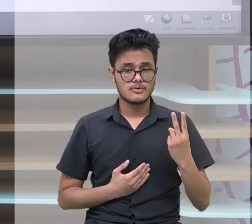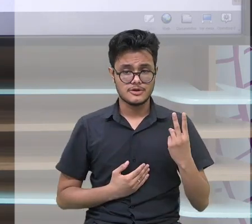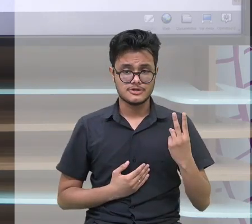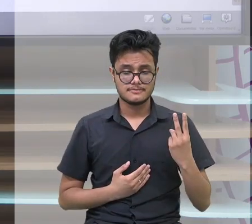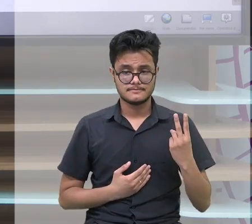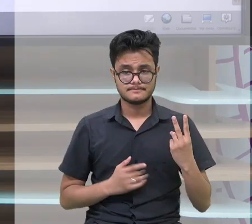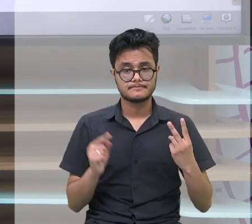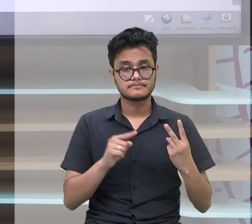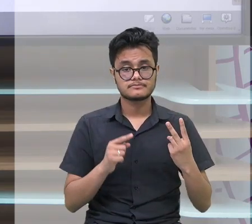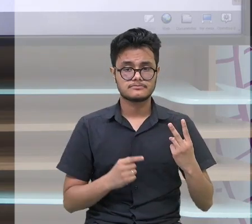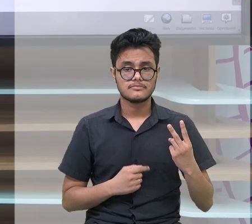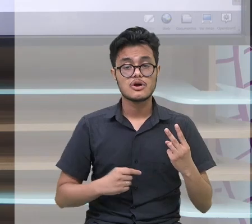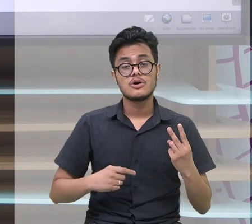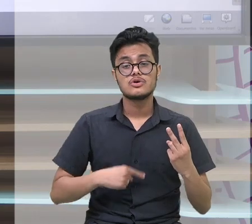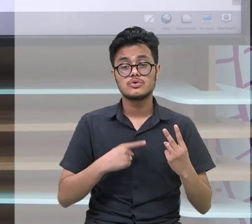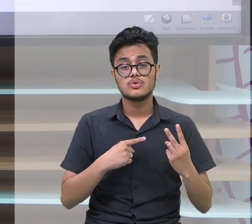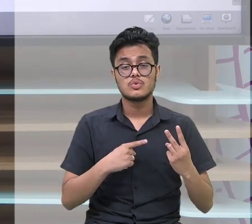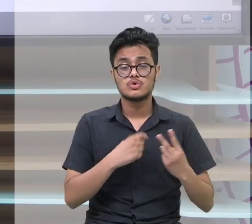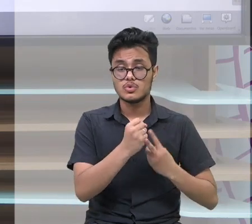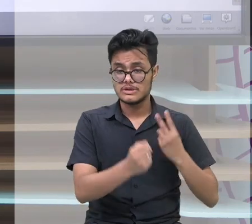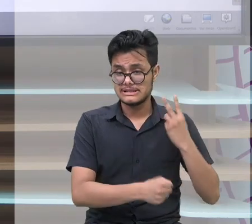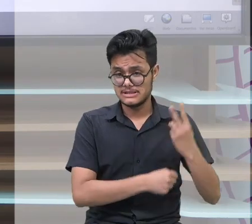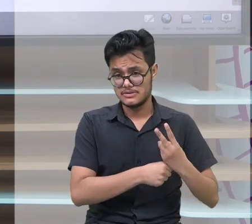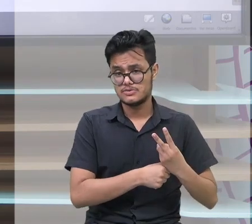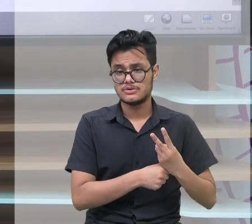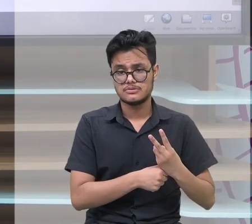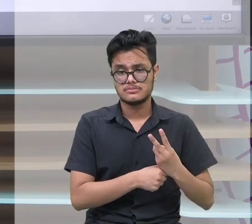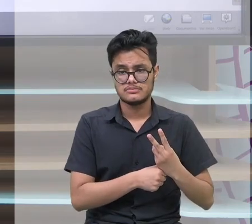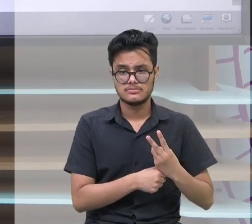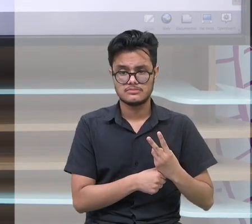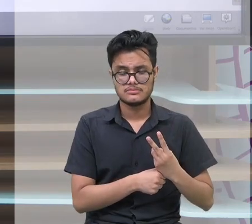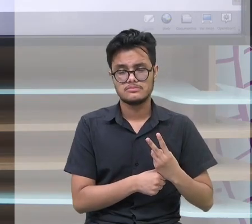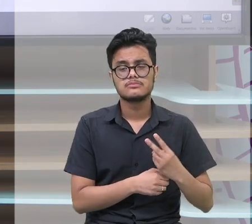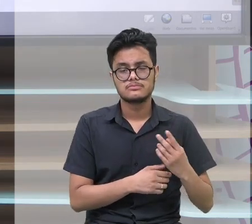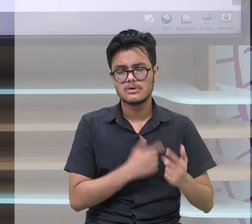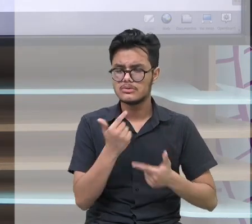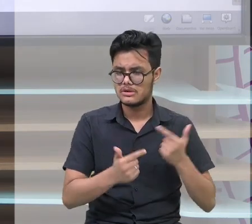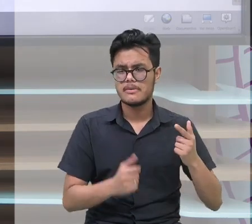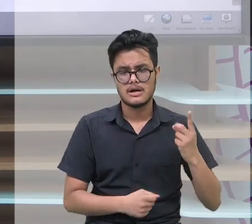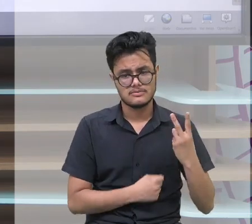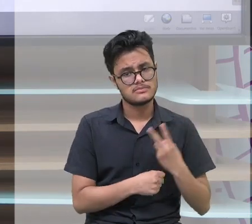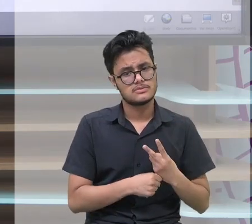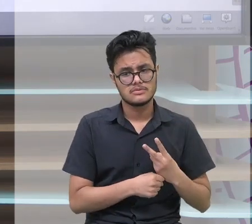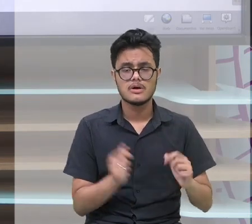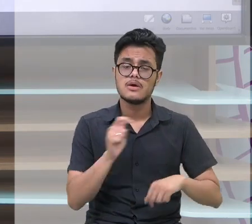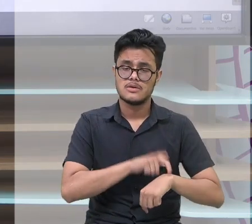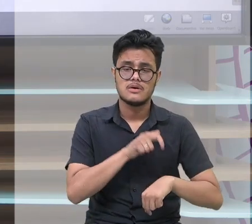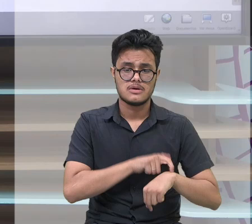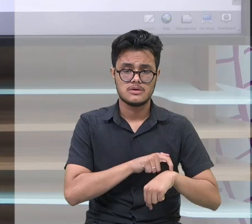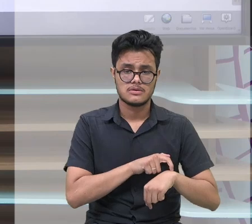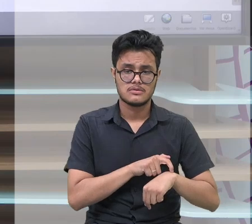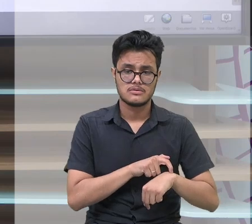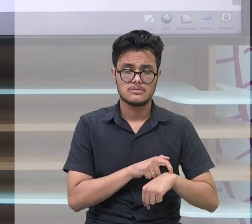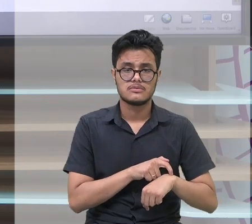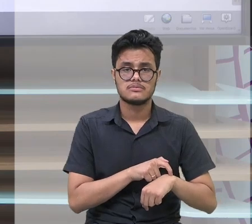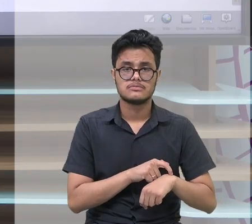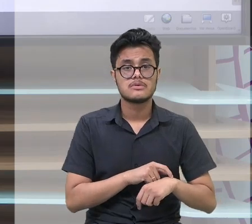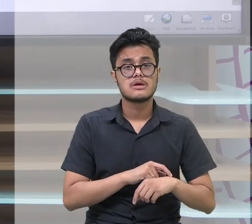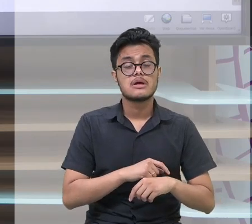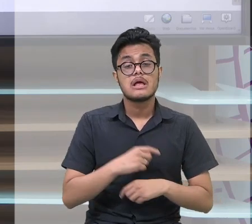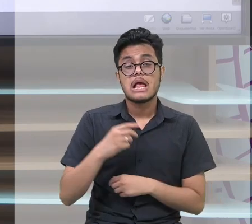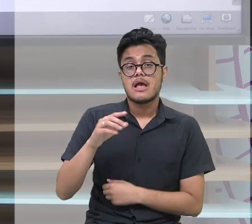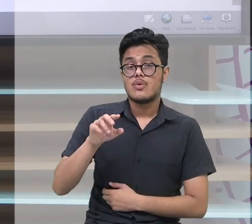nós utilizamos aqui, que foi o t igual a 2, tempo igual a 2 anos, né? Isso aí é o domínio da